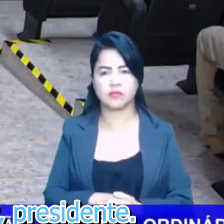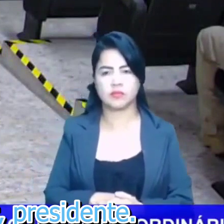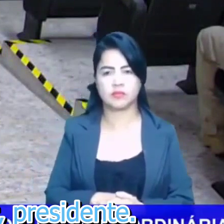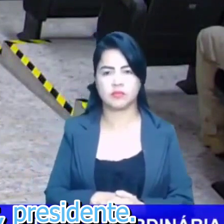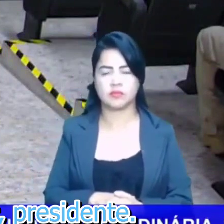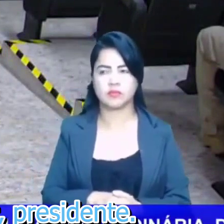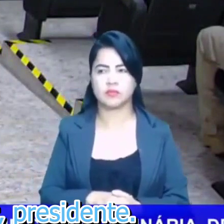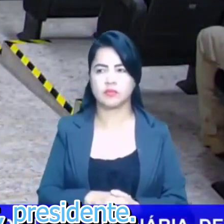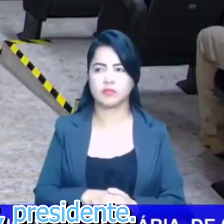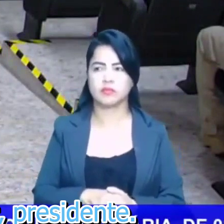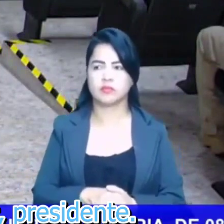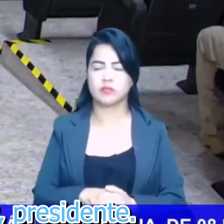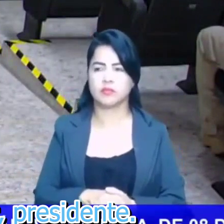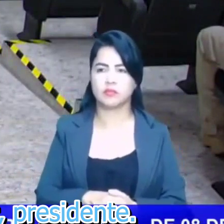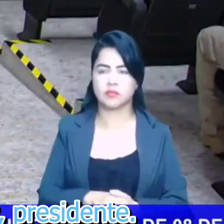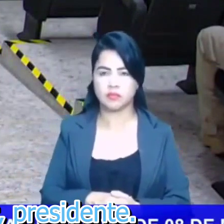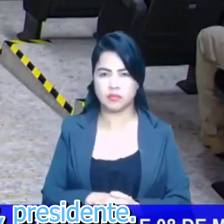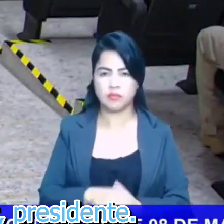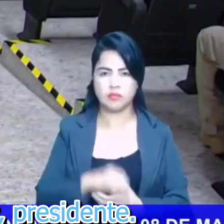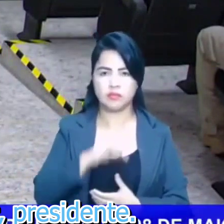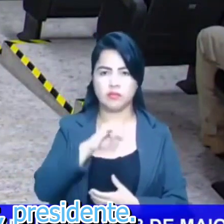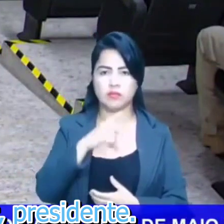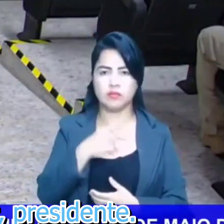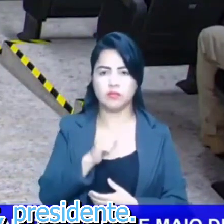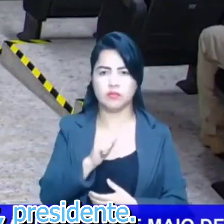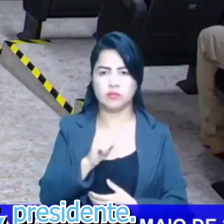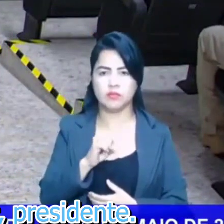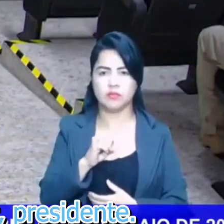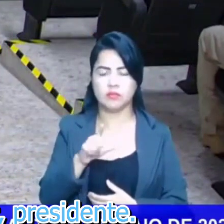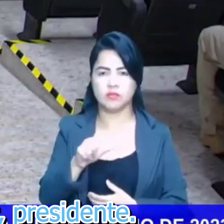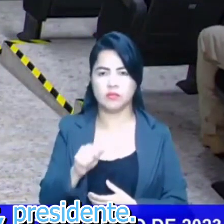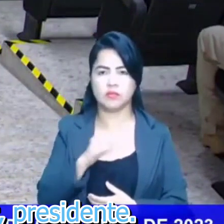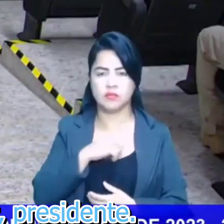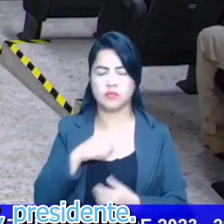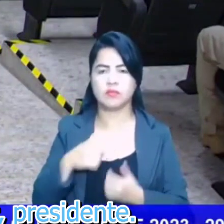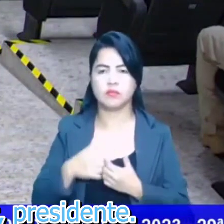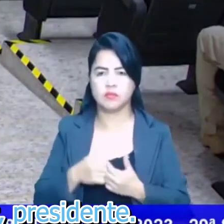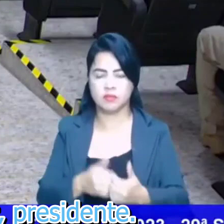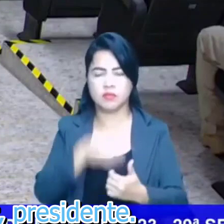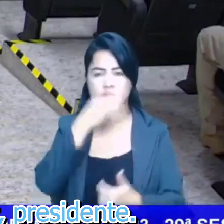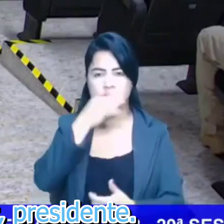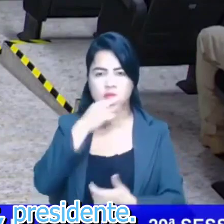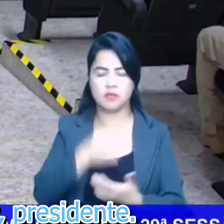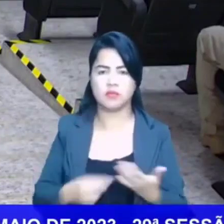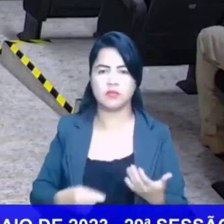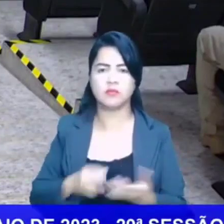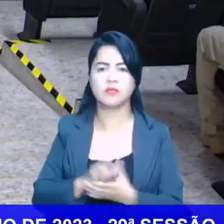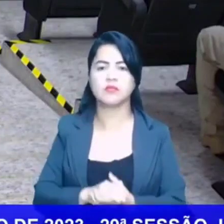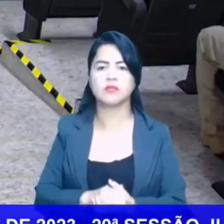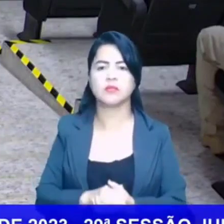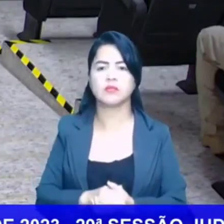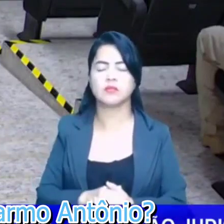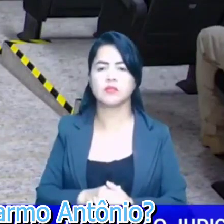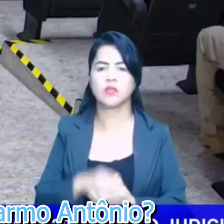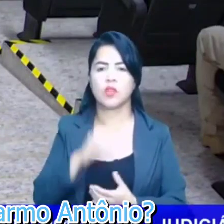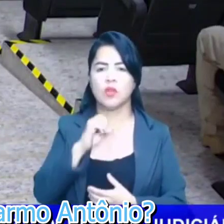embargadores acomodados em seus lugares, da juíza Paola sem Santos. Movimentação. Acompanho o relator, presidente. Juiz